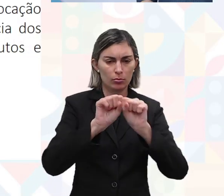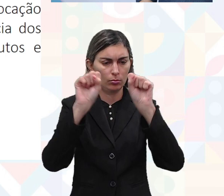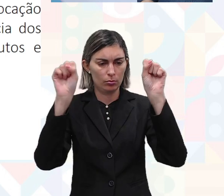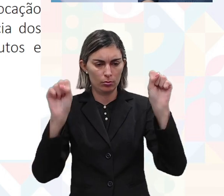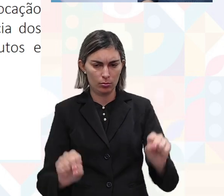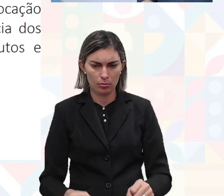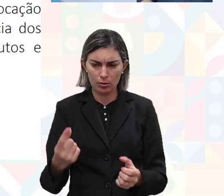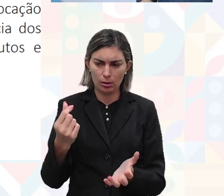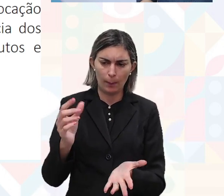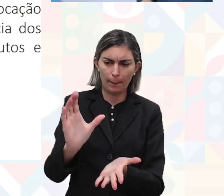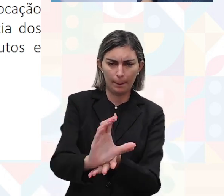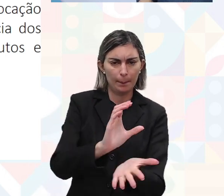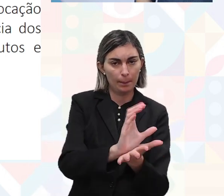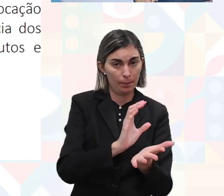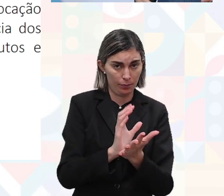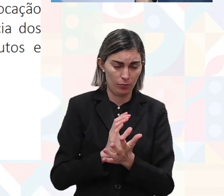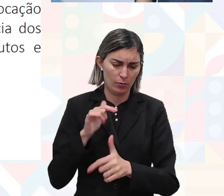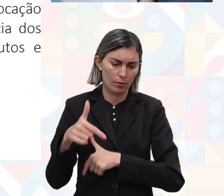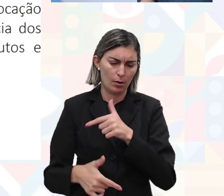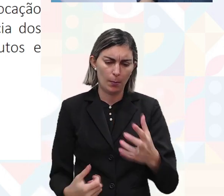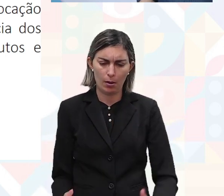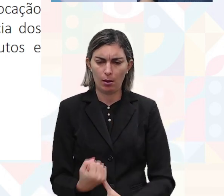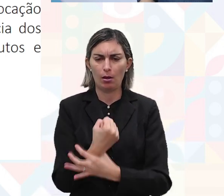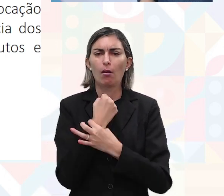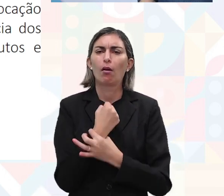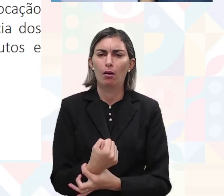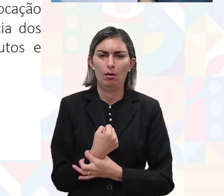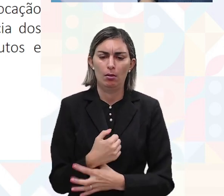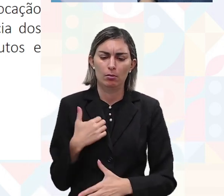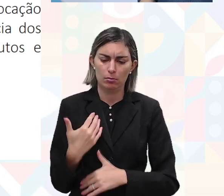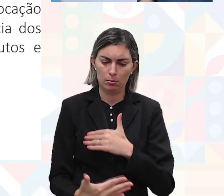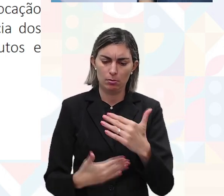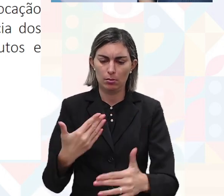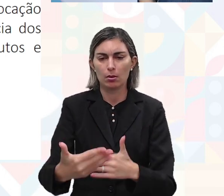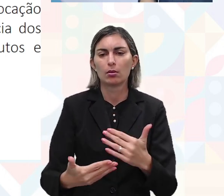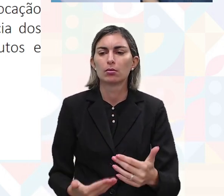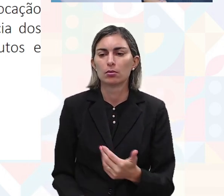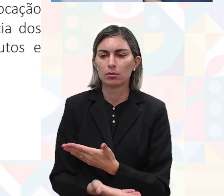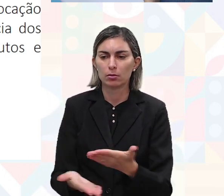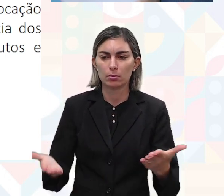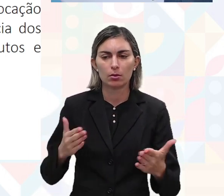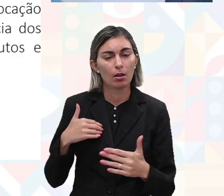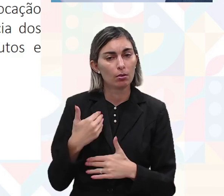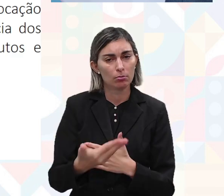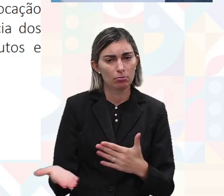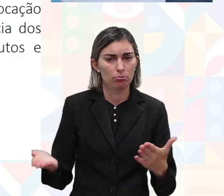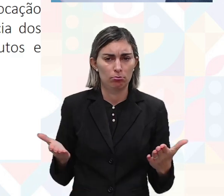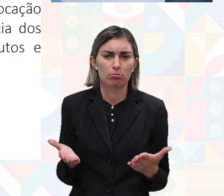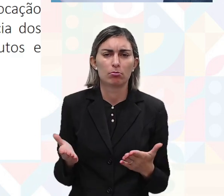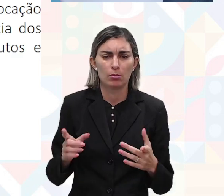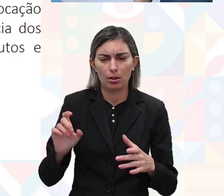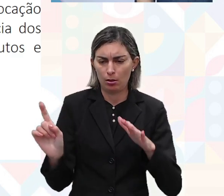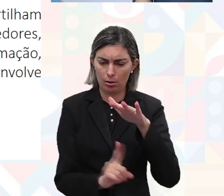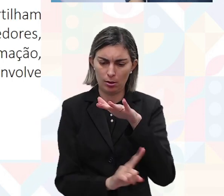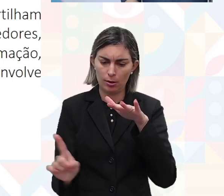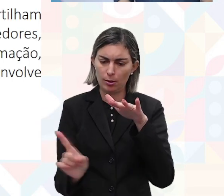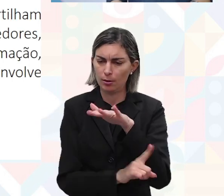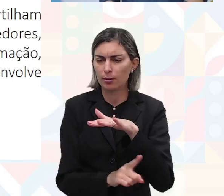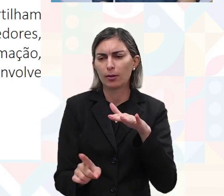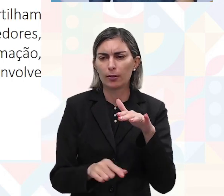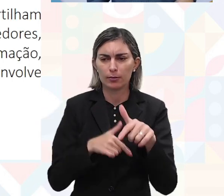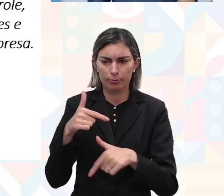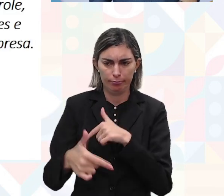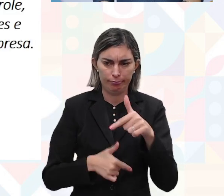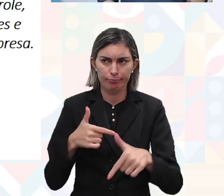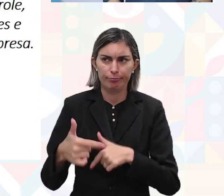de recursos. A atividade que garante a eficiência de processos da operação e atender a essa demanda de clientes por produtos e